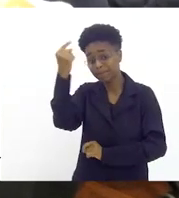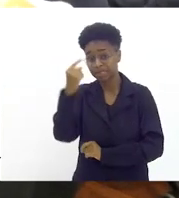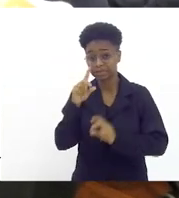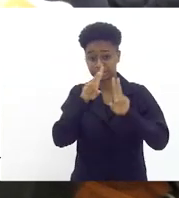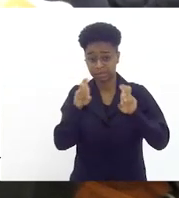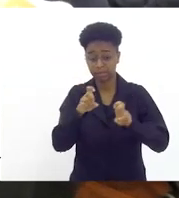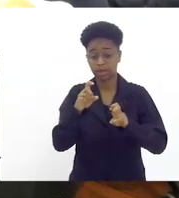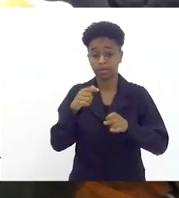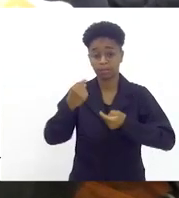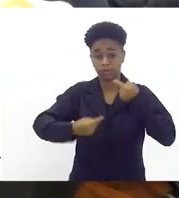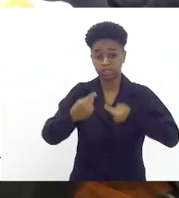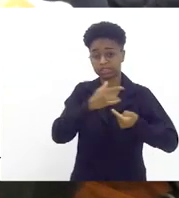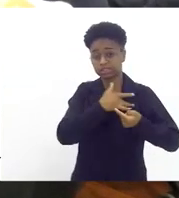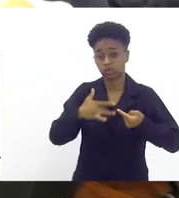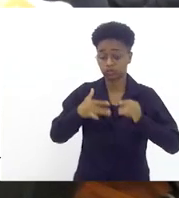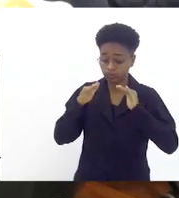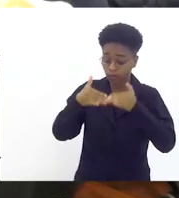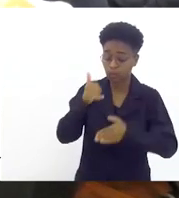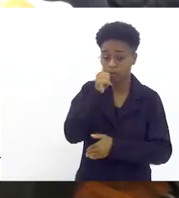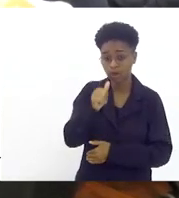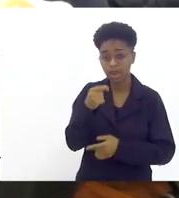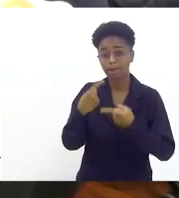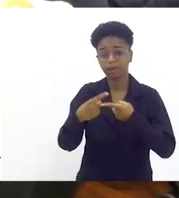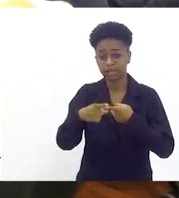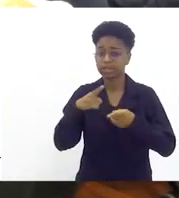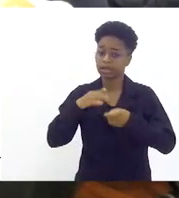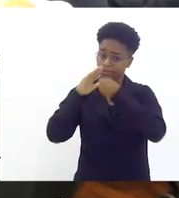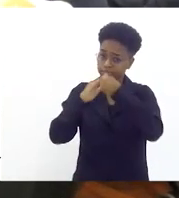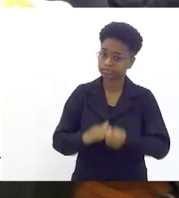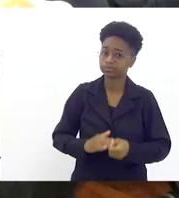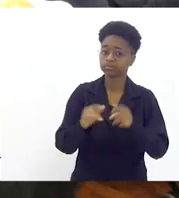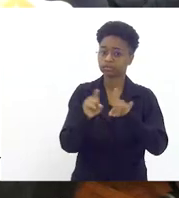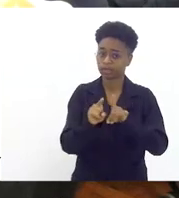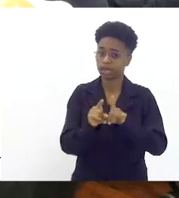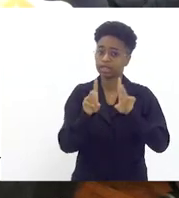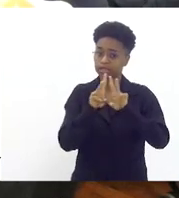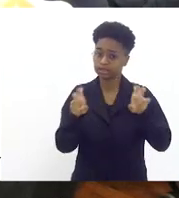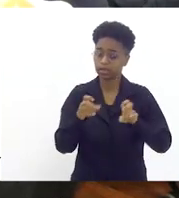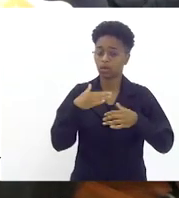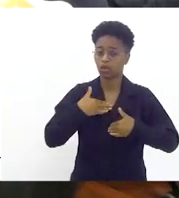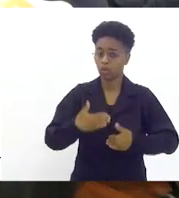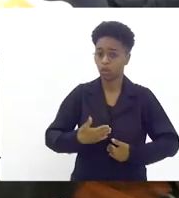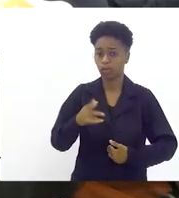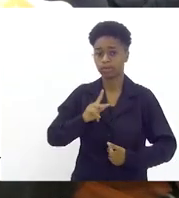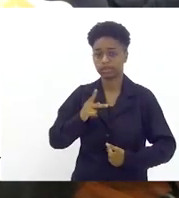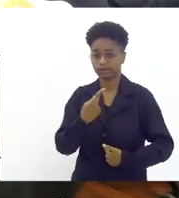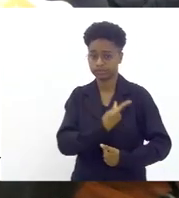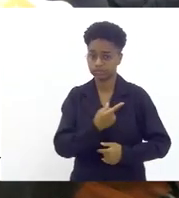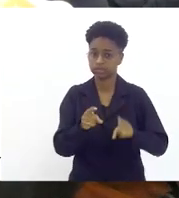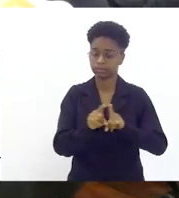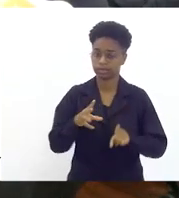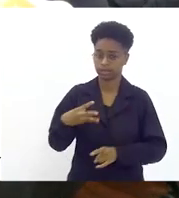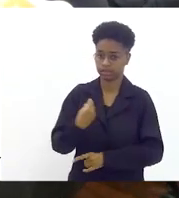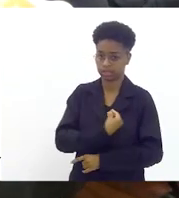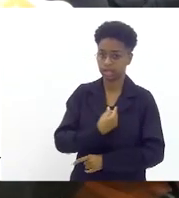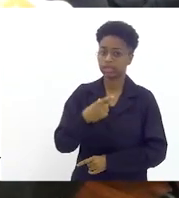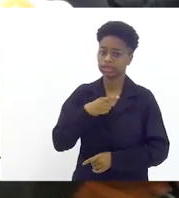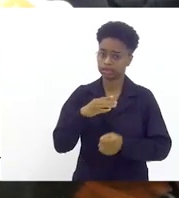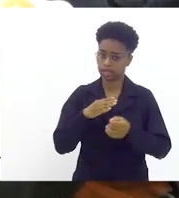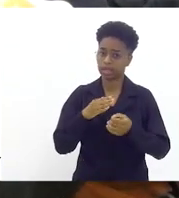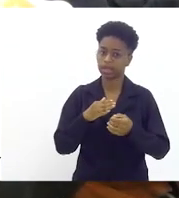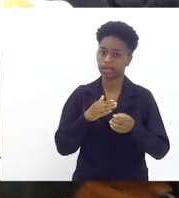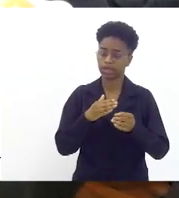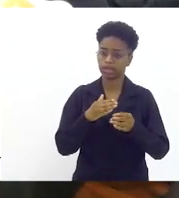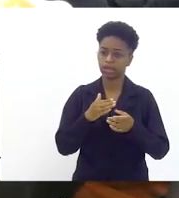de saúde para a mulher, né? Já que existe muita discriminação com a questão do corpo da travesti, da transexual. Muita discriminação que